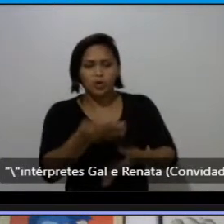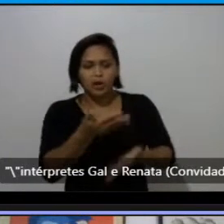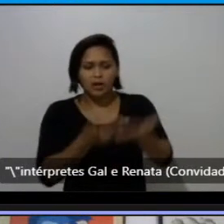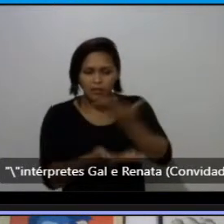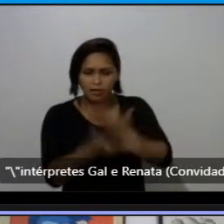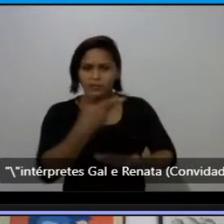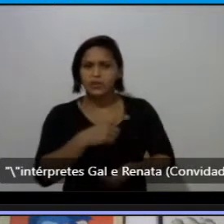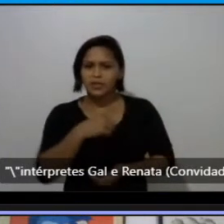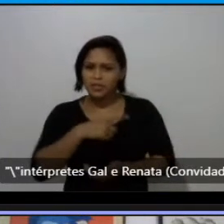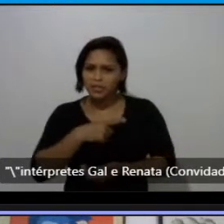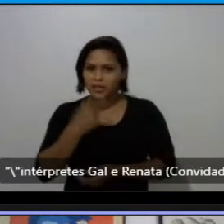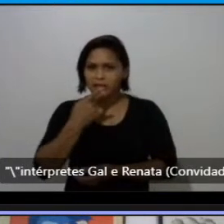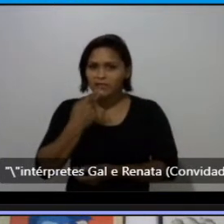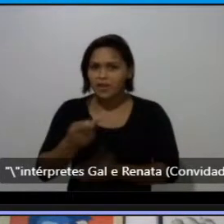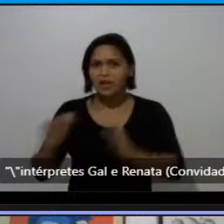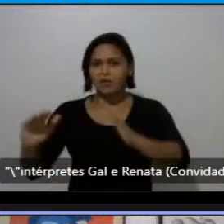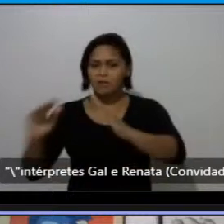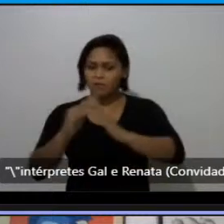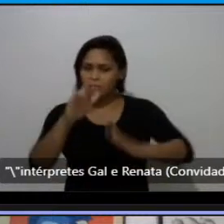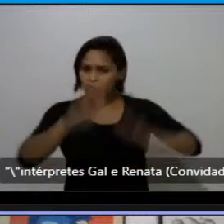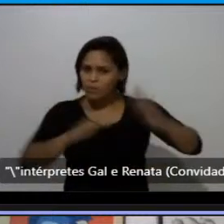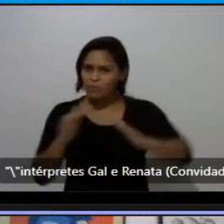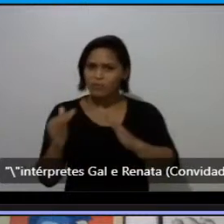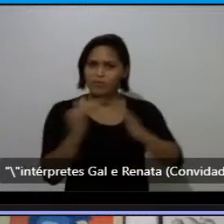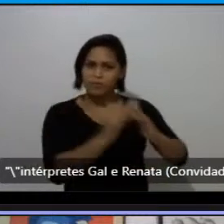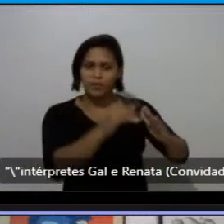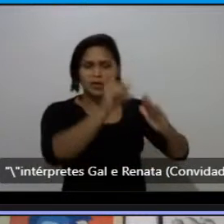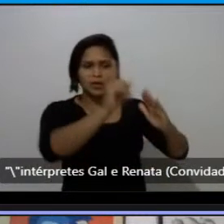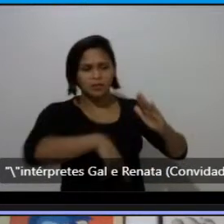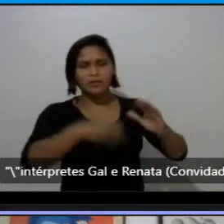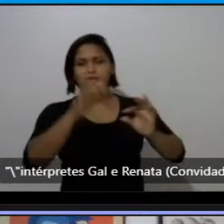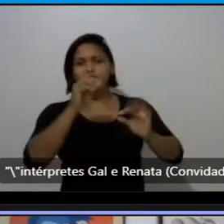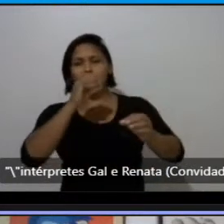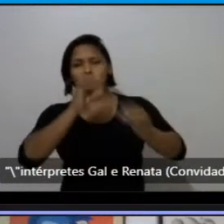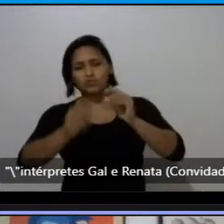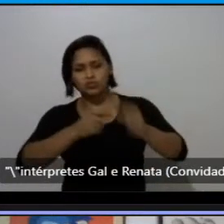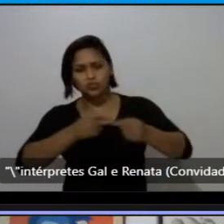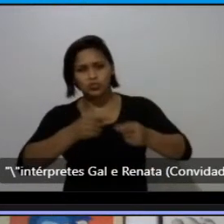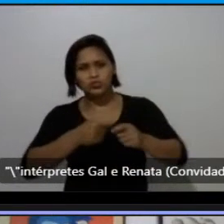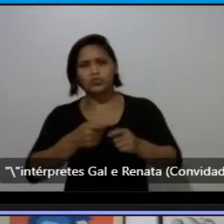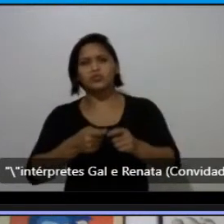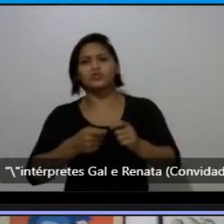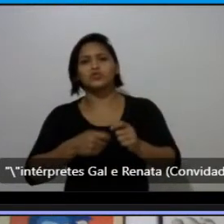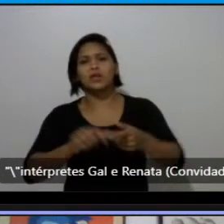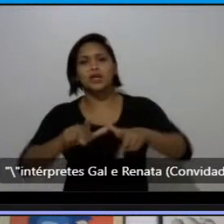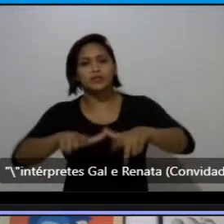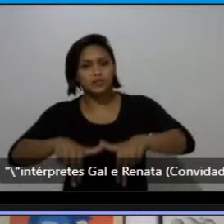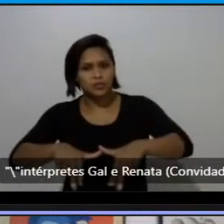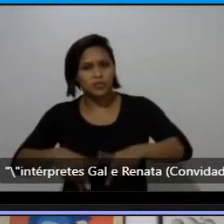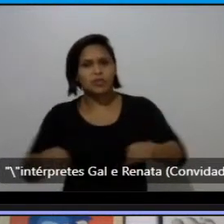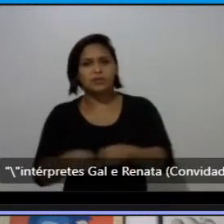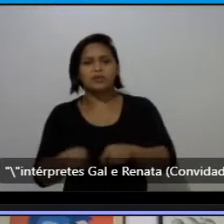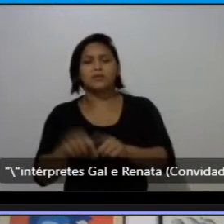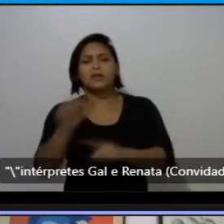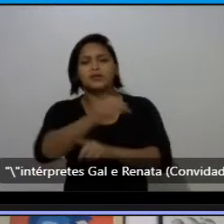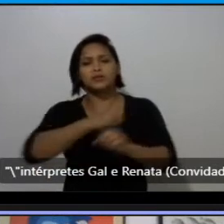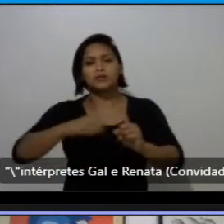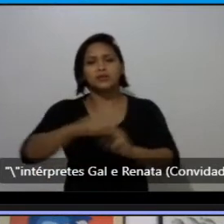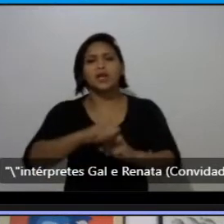gente tem que falar em movimento de moradia, movimento que vai discutir as questões sociais, movimento que vai discutir as questões de gênero. Esses movimentos, eles